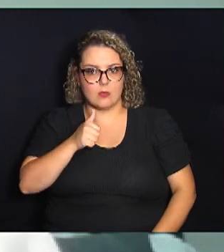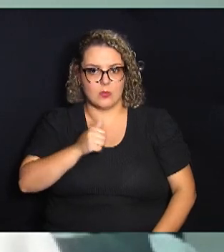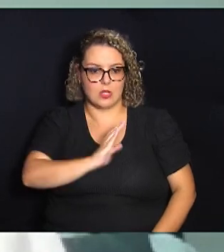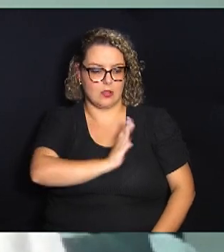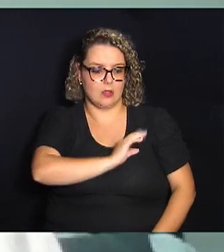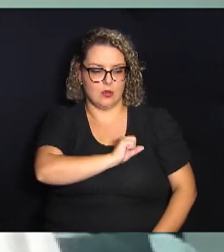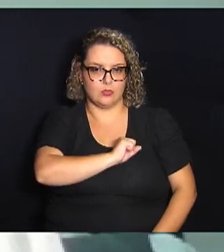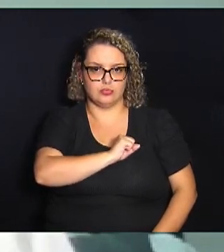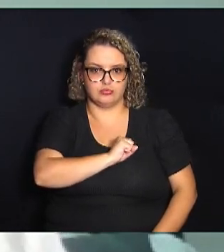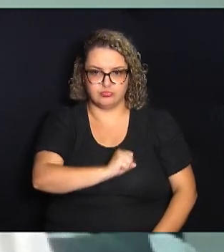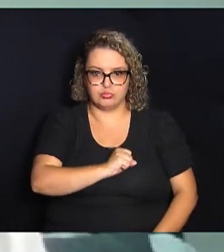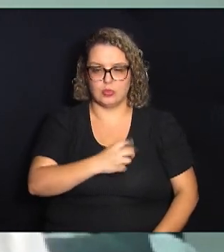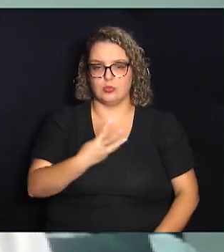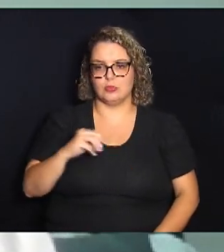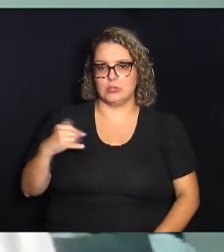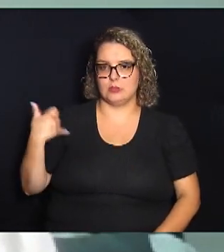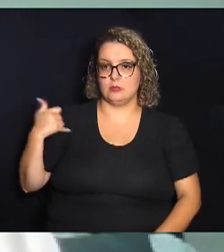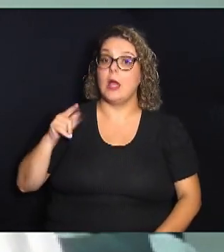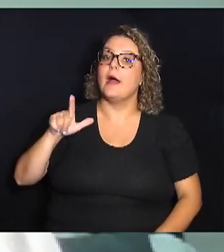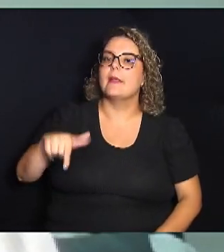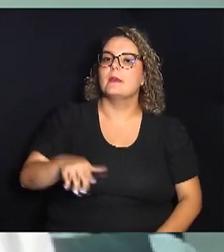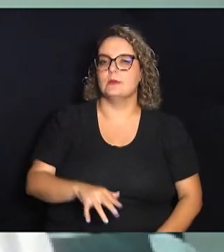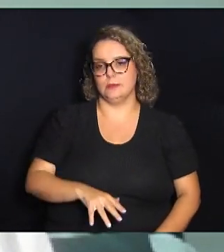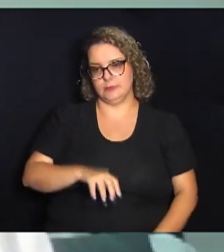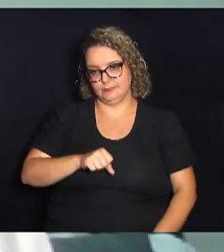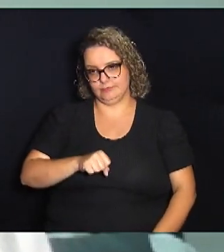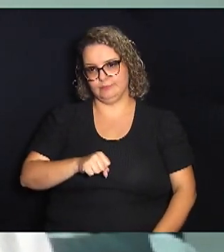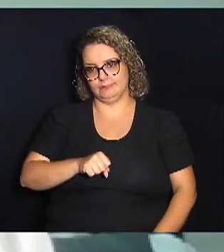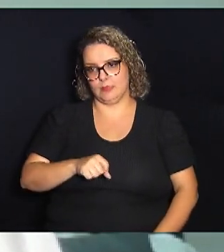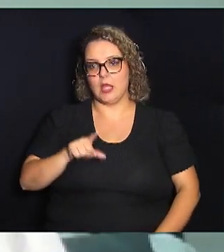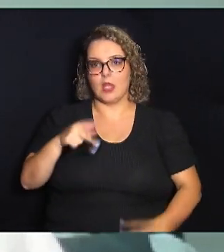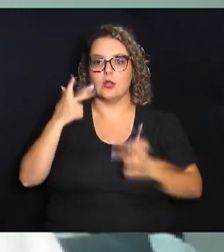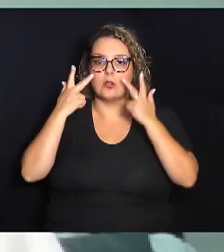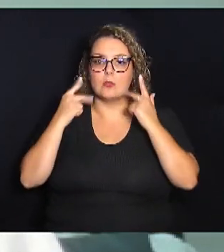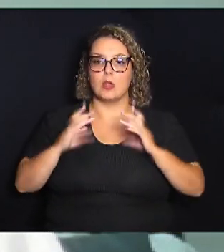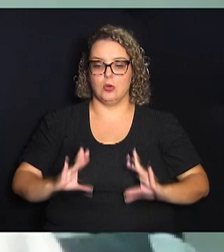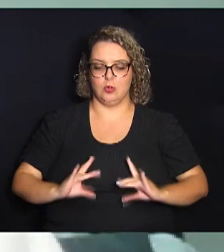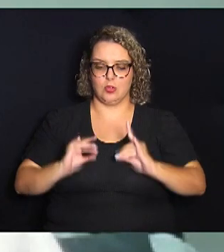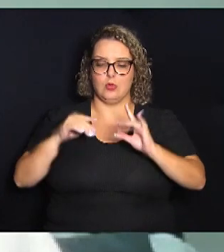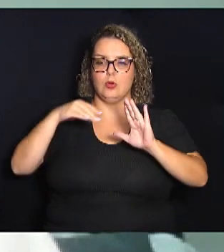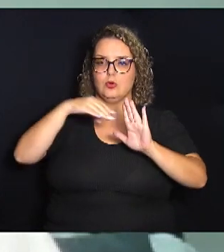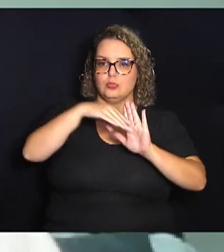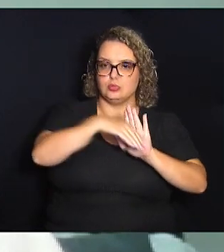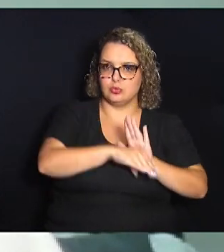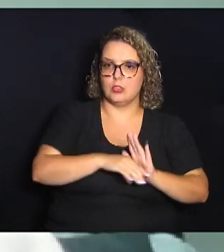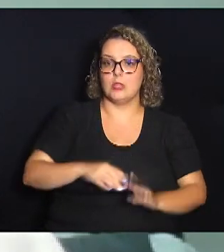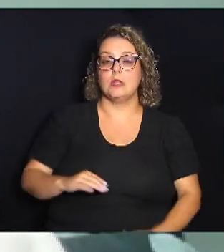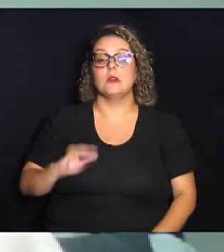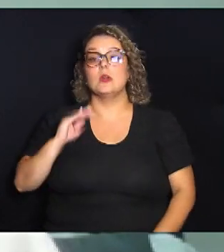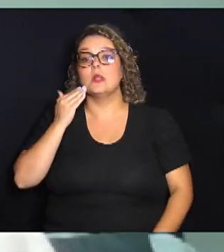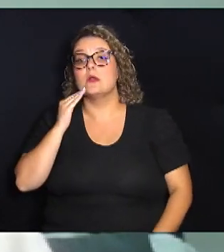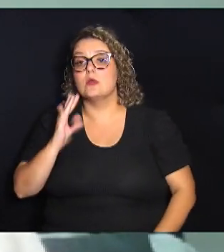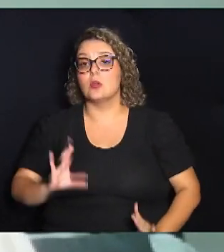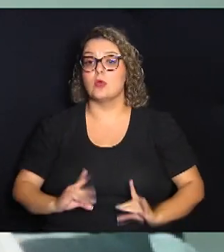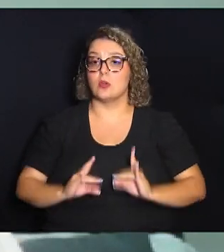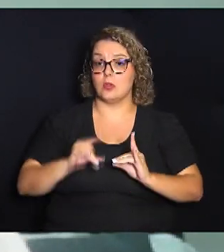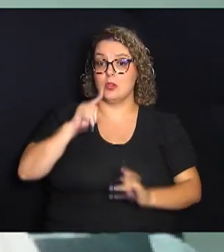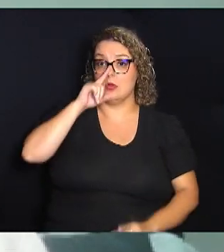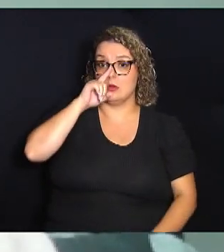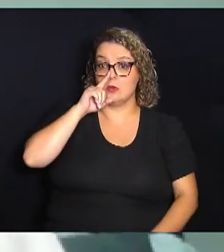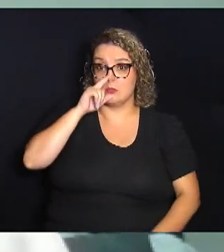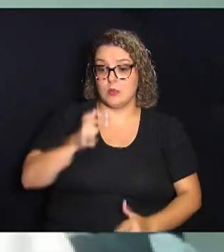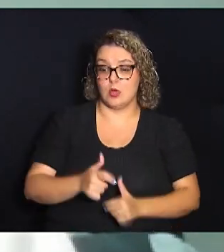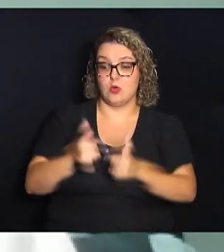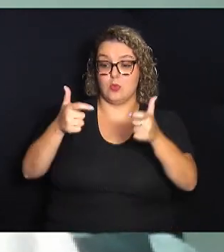Você vê mulher infartar quando? Depois da menopausa, ou seja, quando os hormônios caem. Então, a deficiência hormonal leva um risco